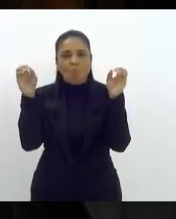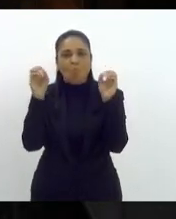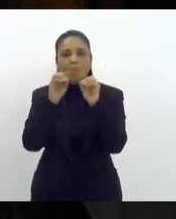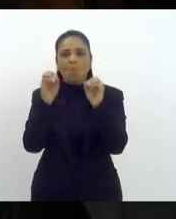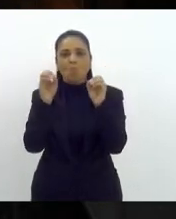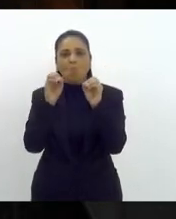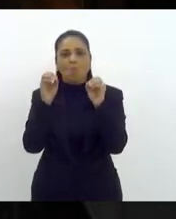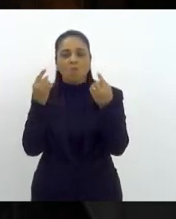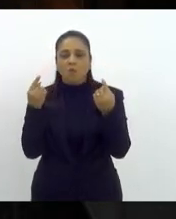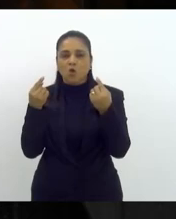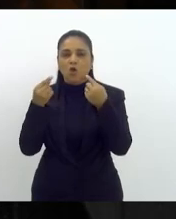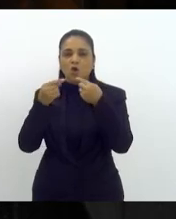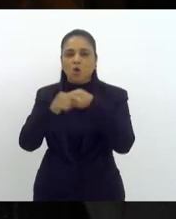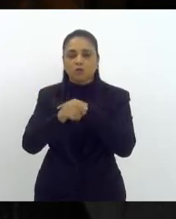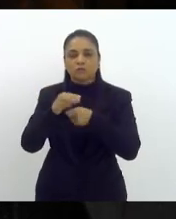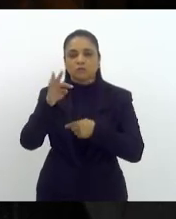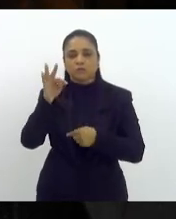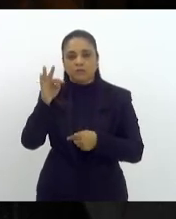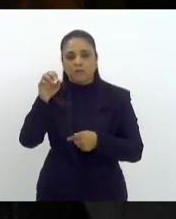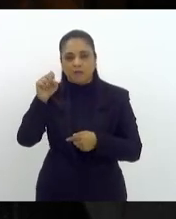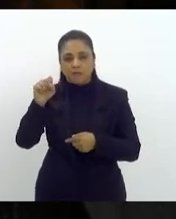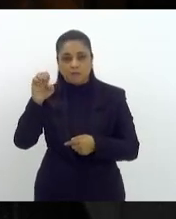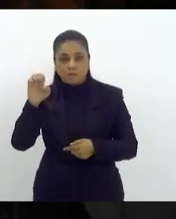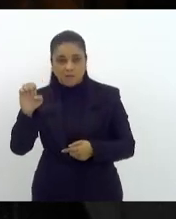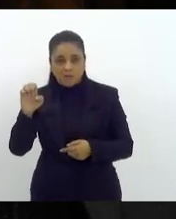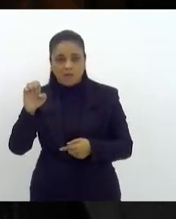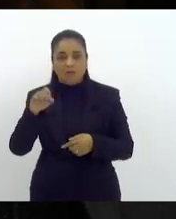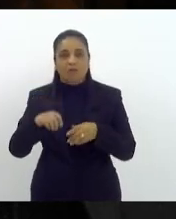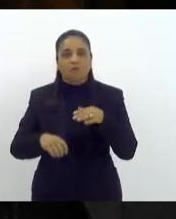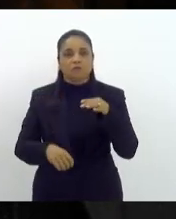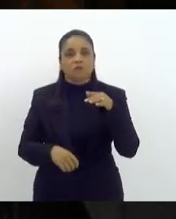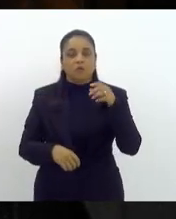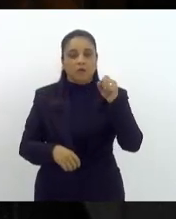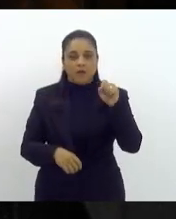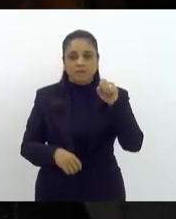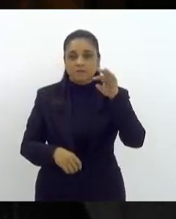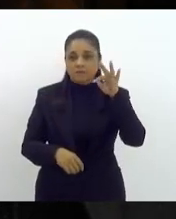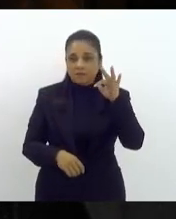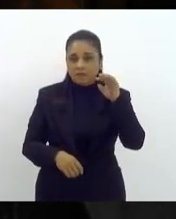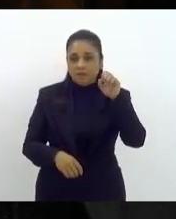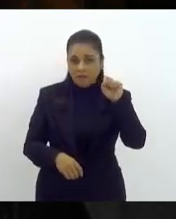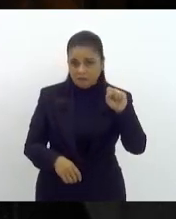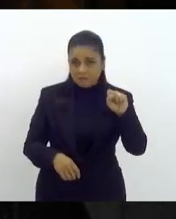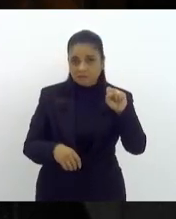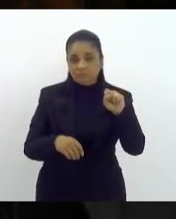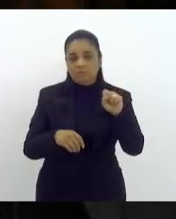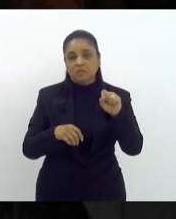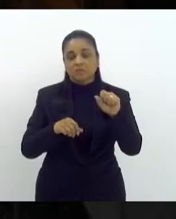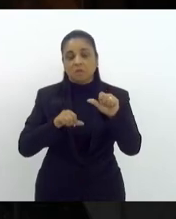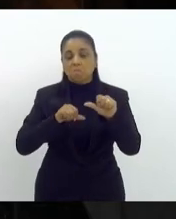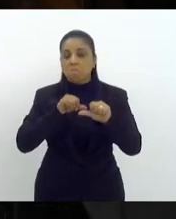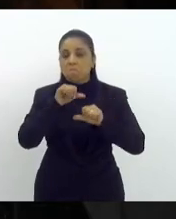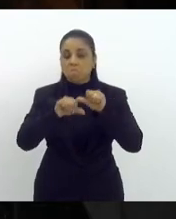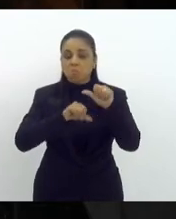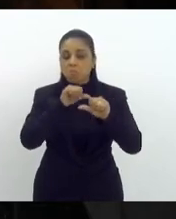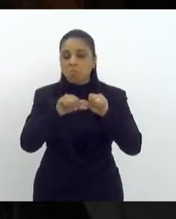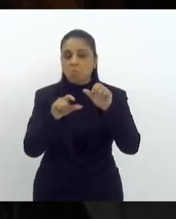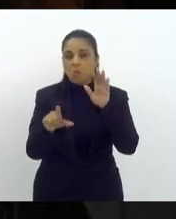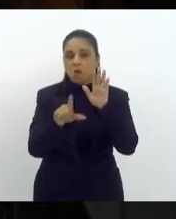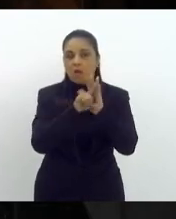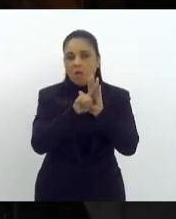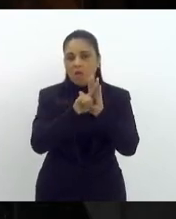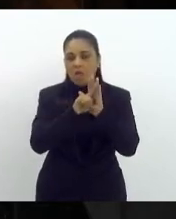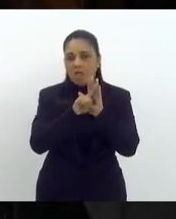do TSE do STF que estão burlando as leis